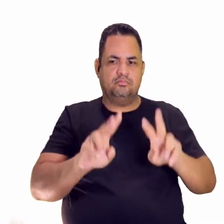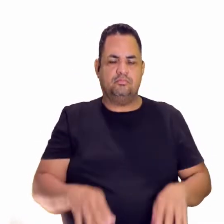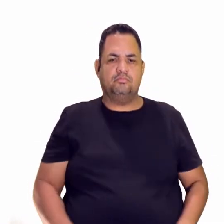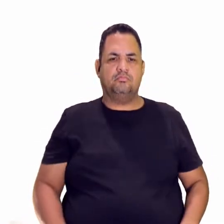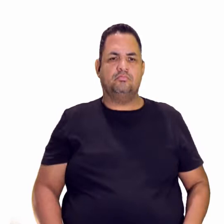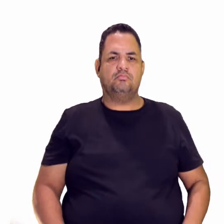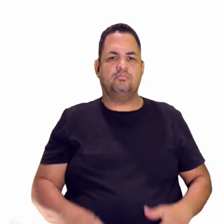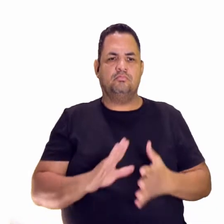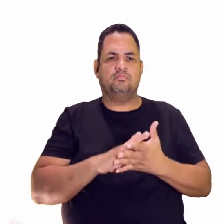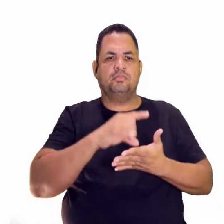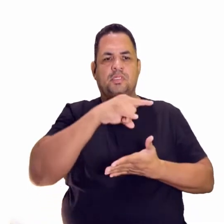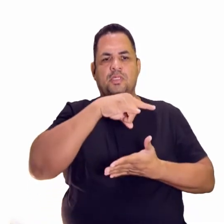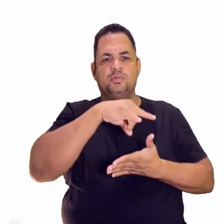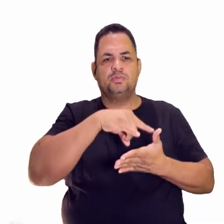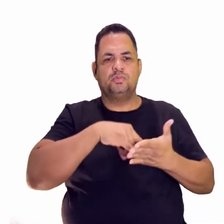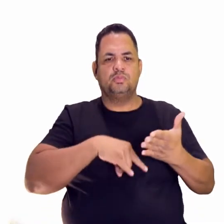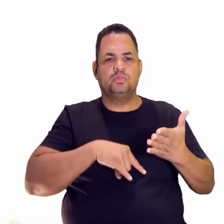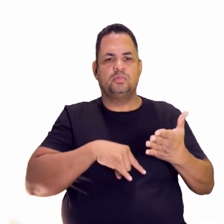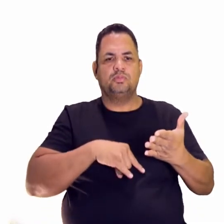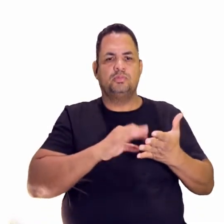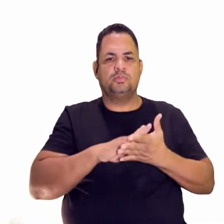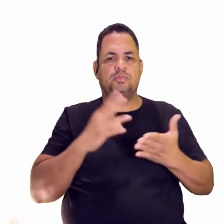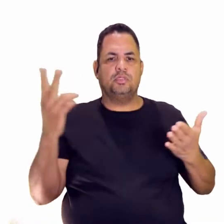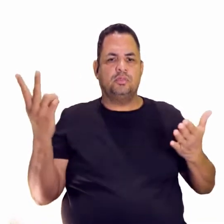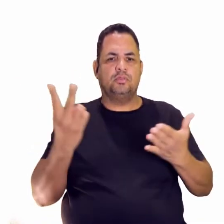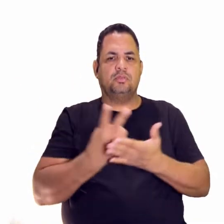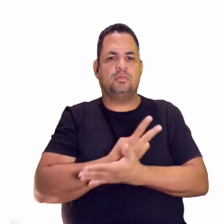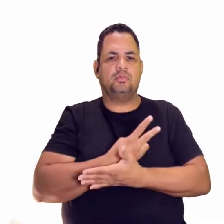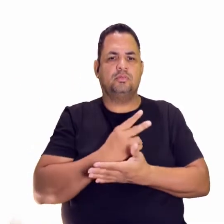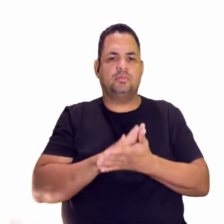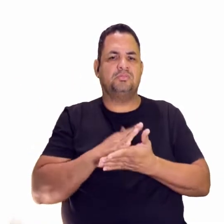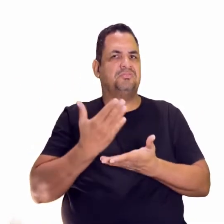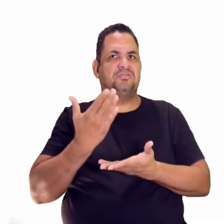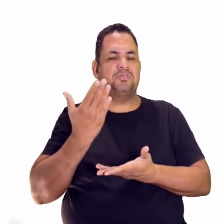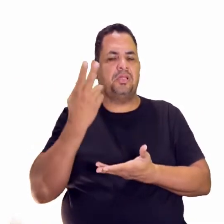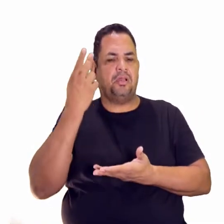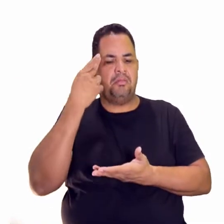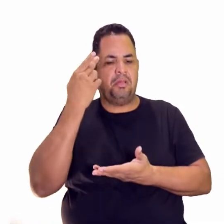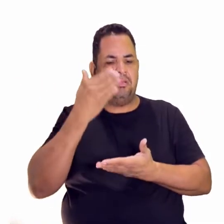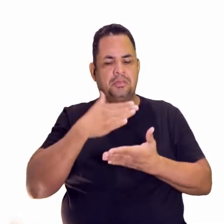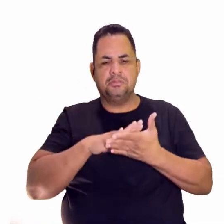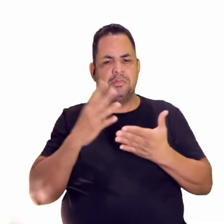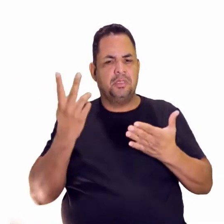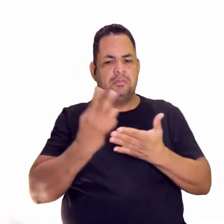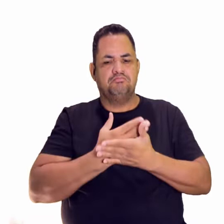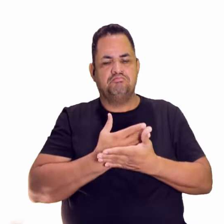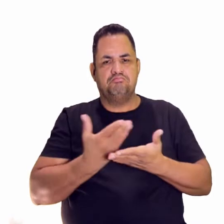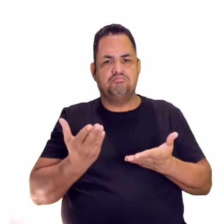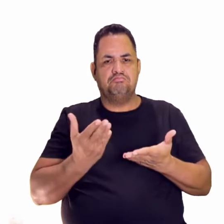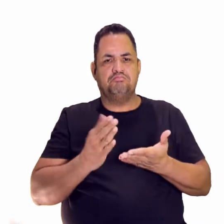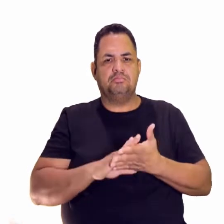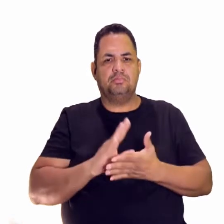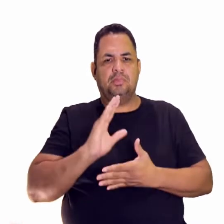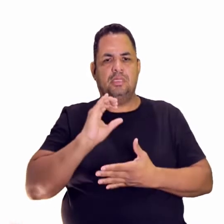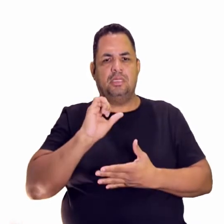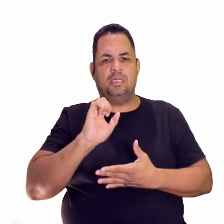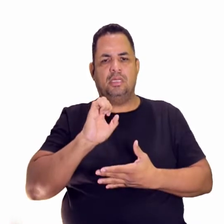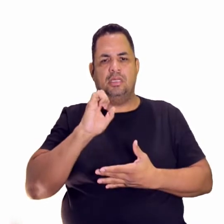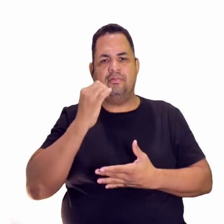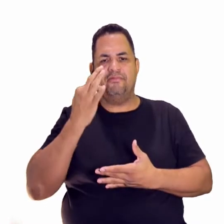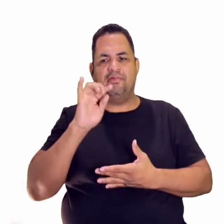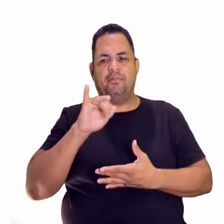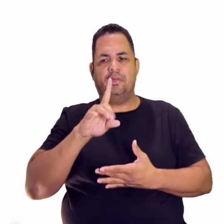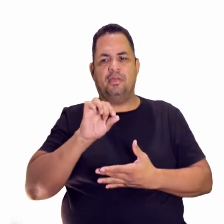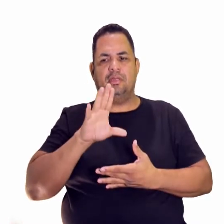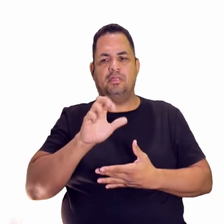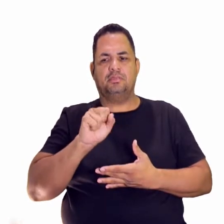para documentar situações passageiras, situações efêmeras, né, que tem